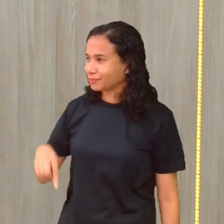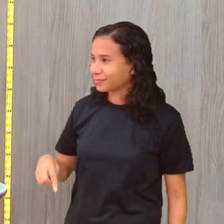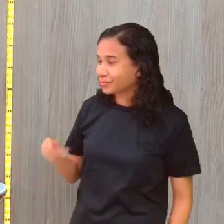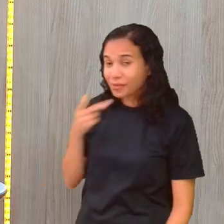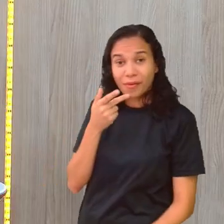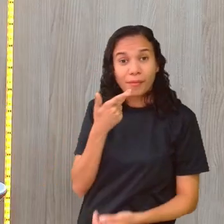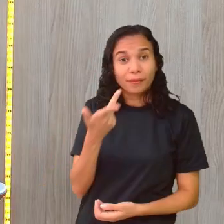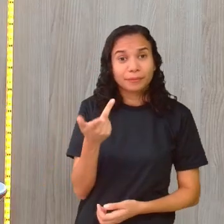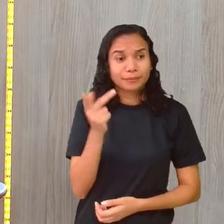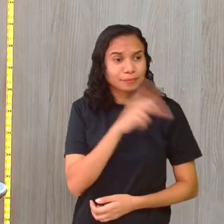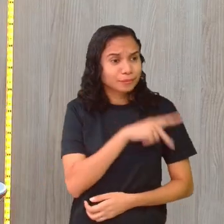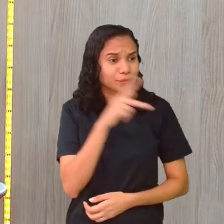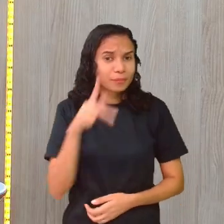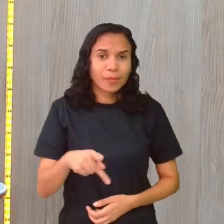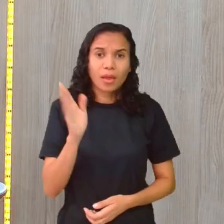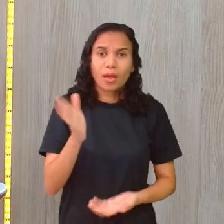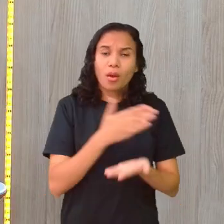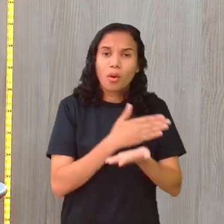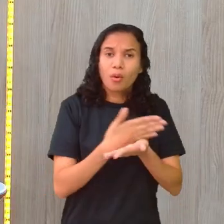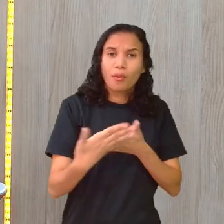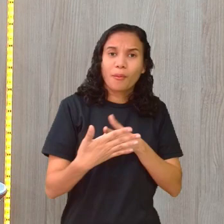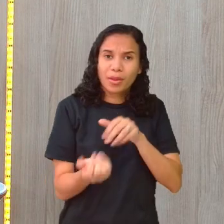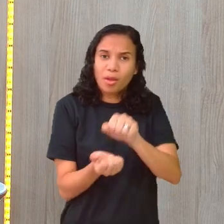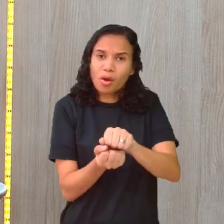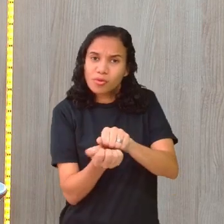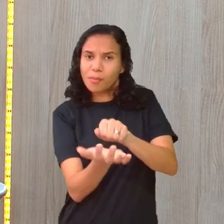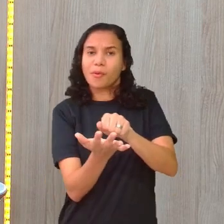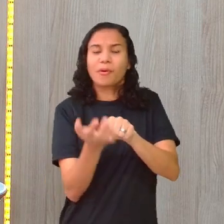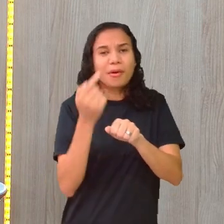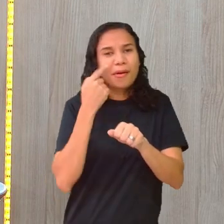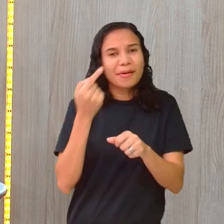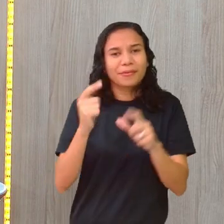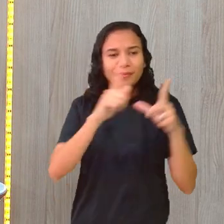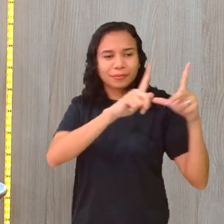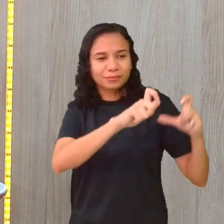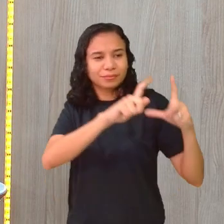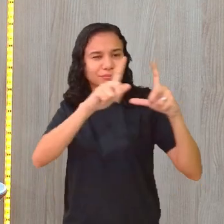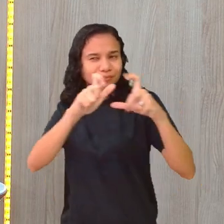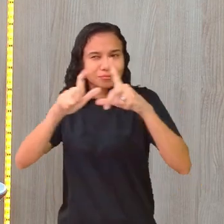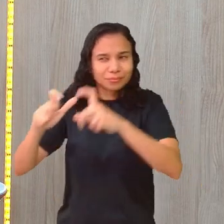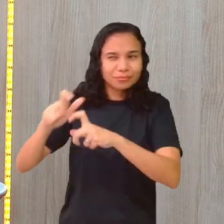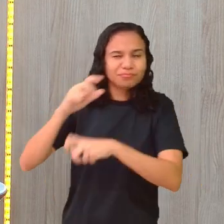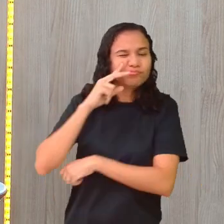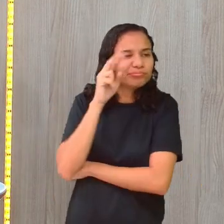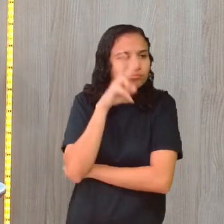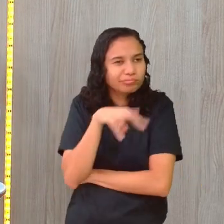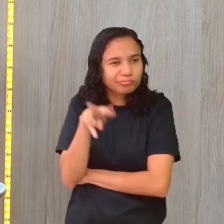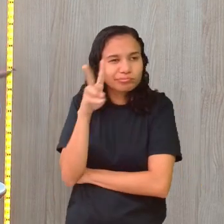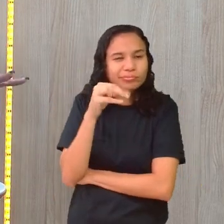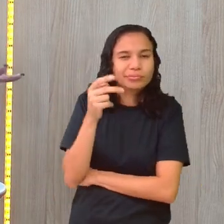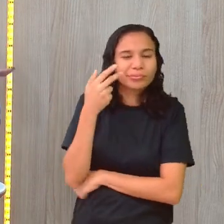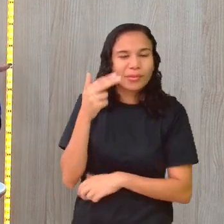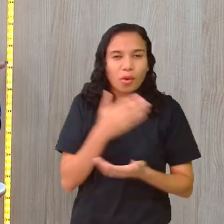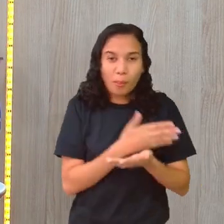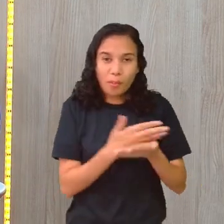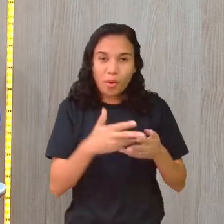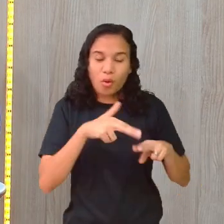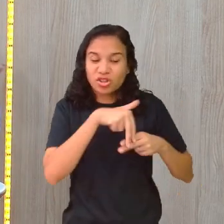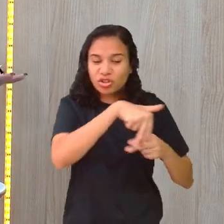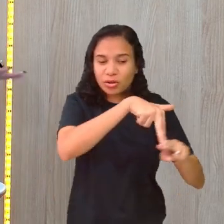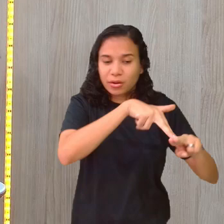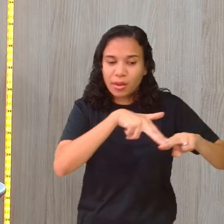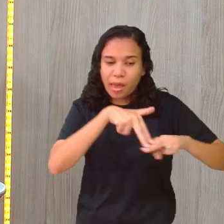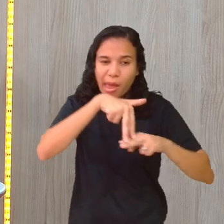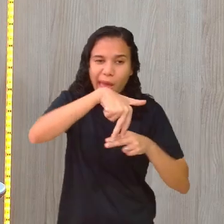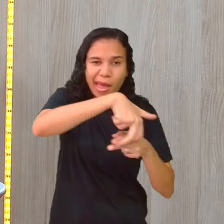dizer aqui, né, professora Helene já começou dando spoilers ali com as fotos, né? Começou num skate, né, aquela